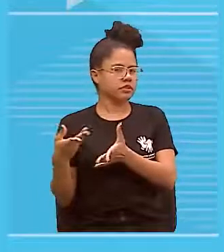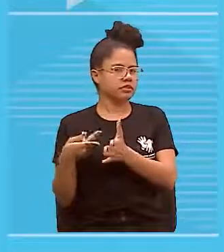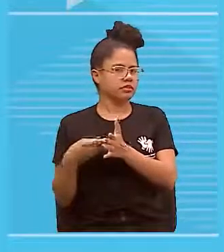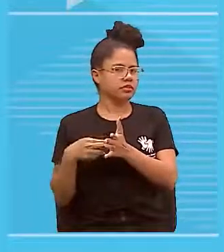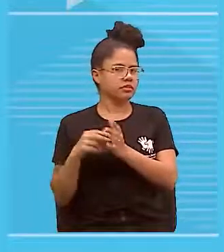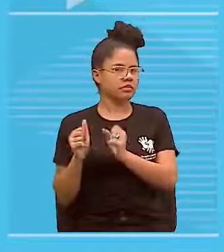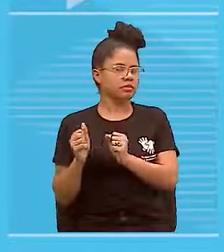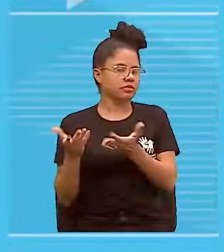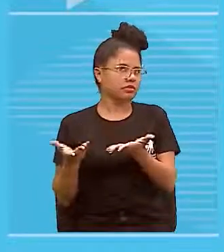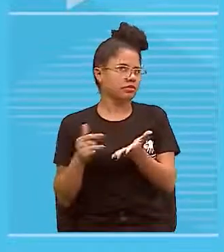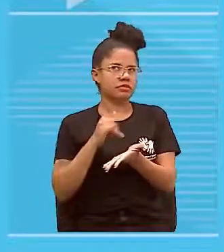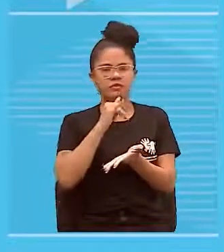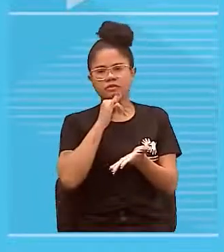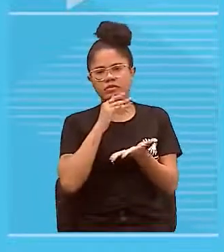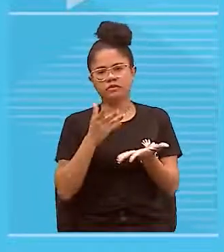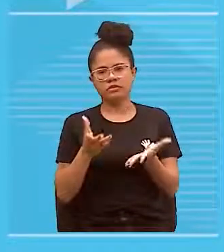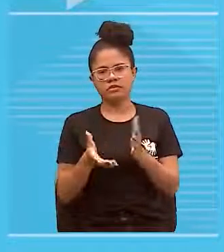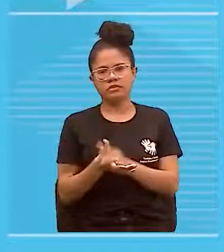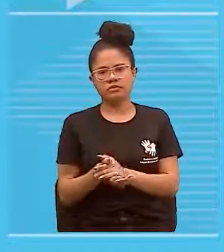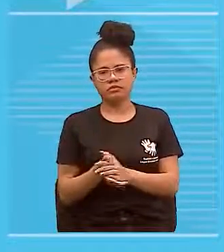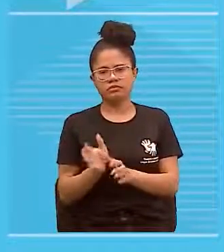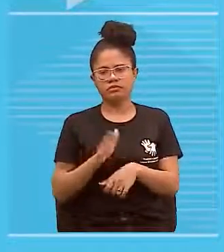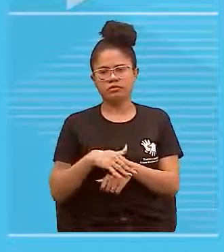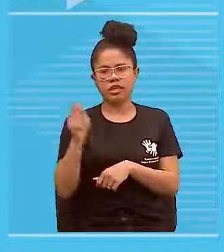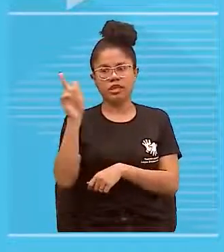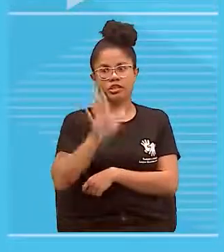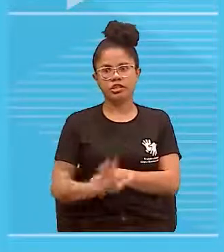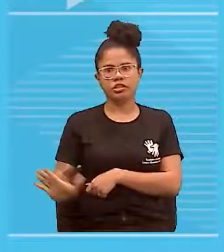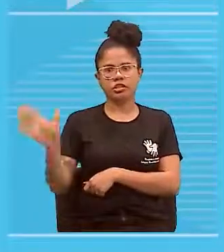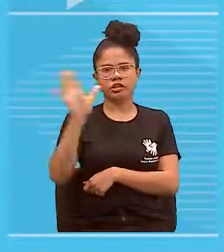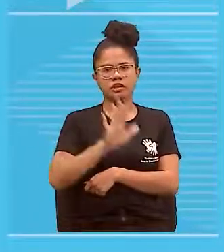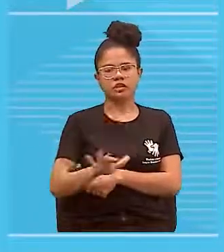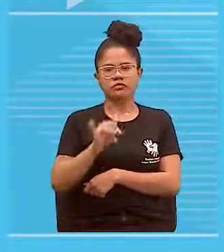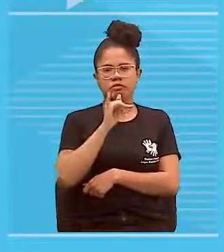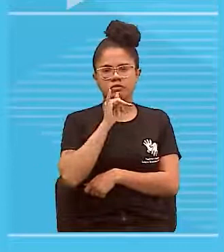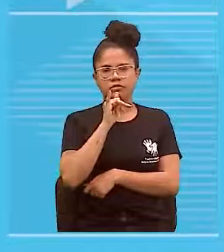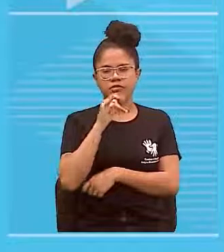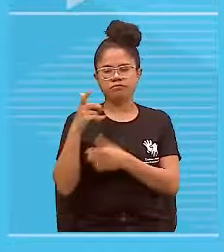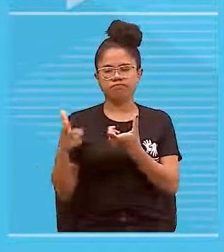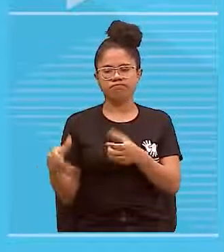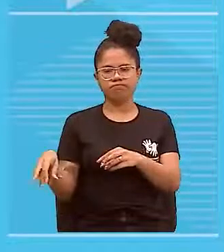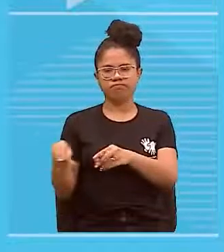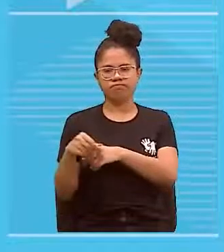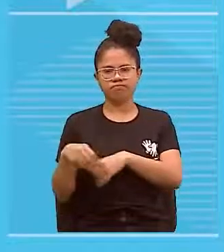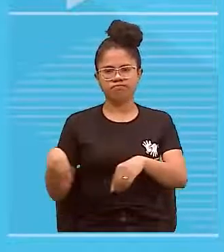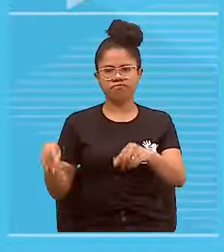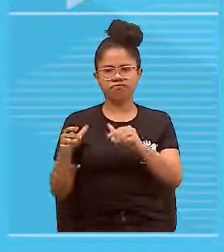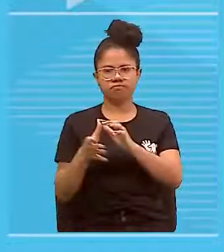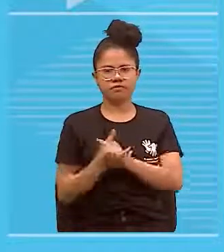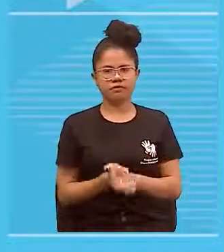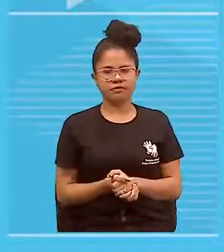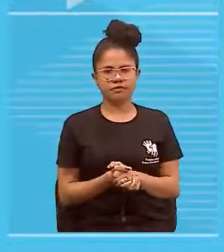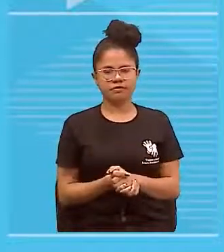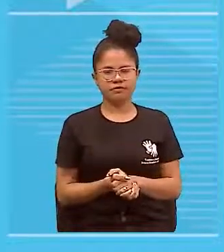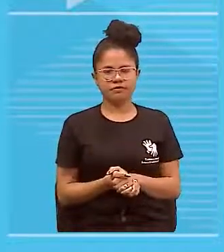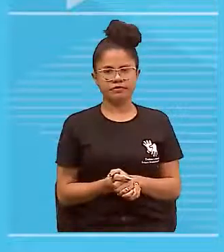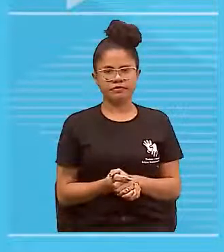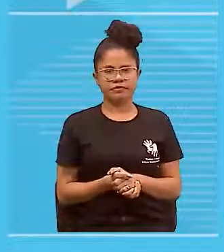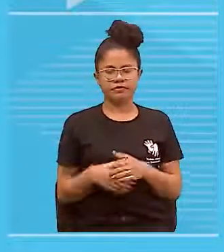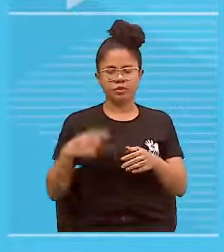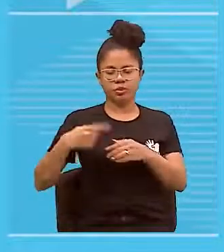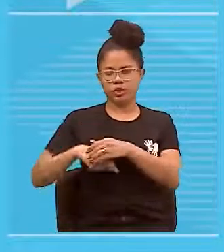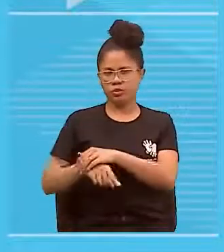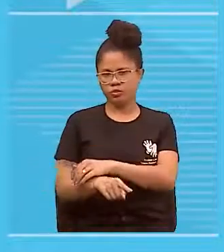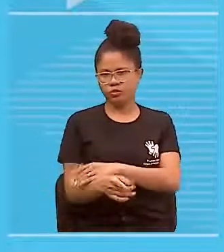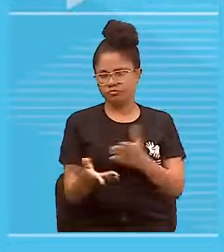ter um hábitat como uma coisa mais geral. Tipo, um ambiente terrestre para o tatu. Ele é um